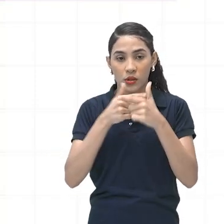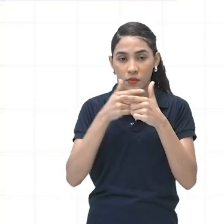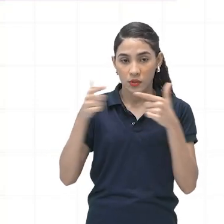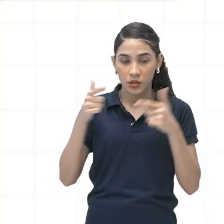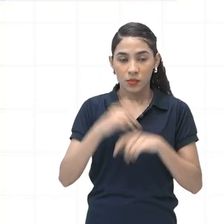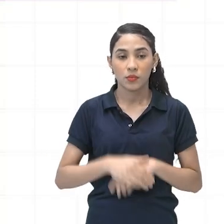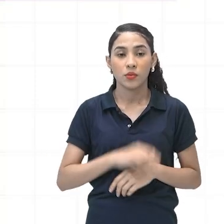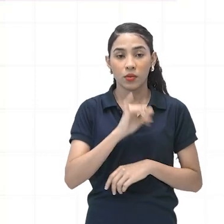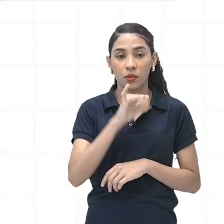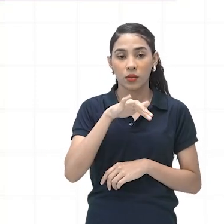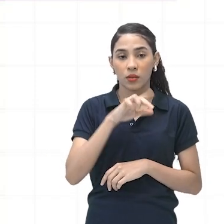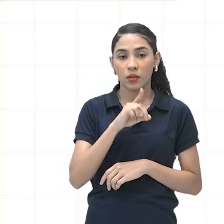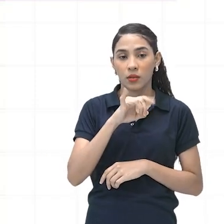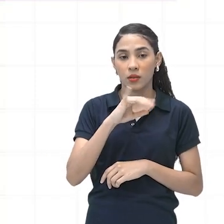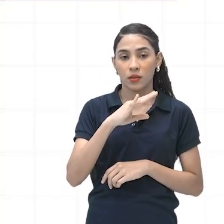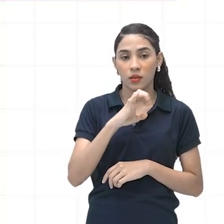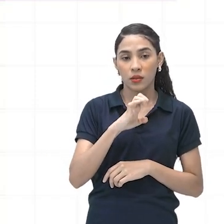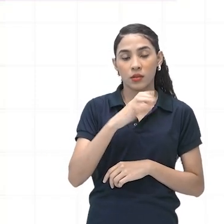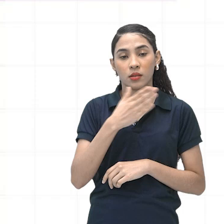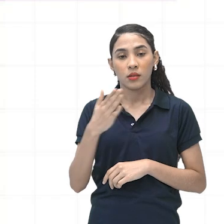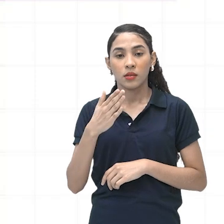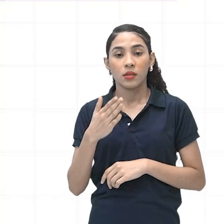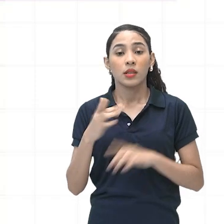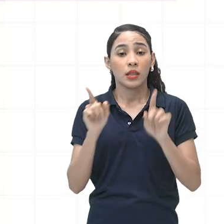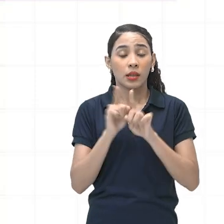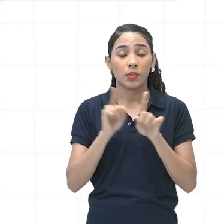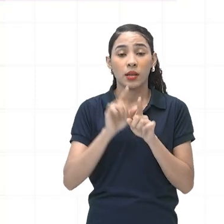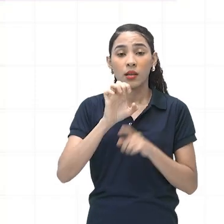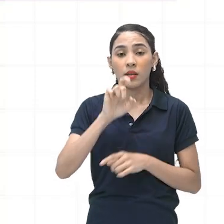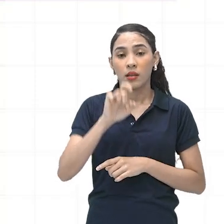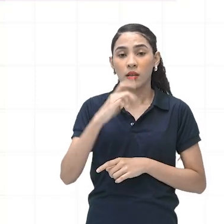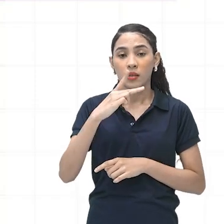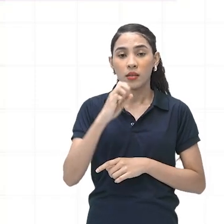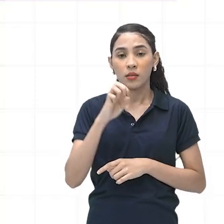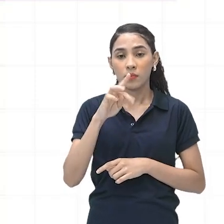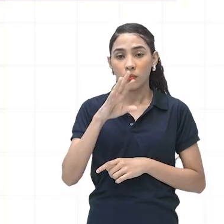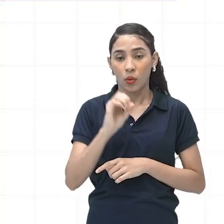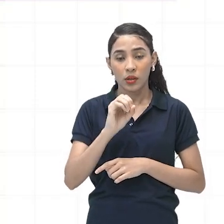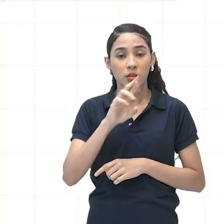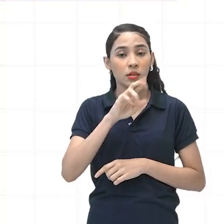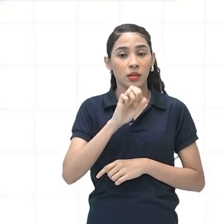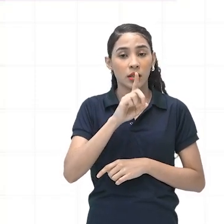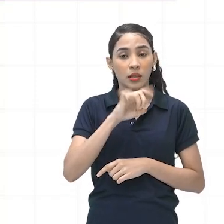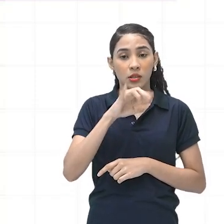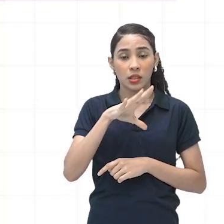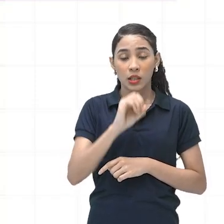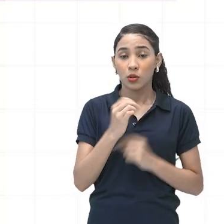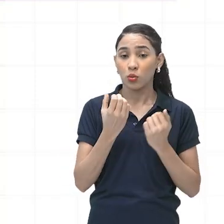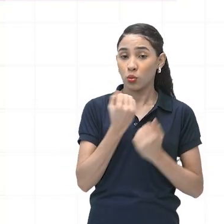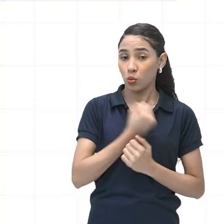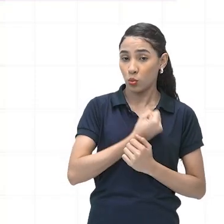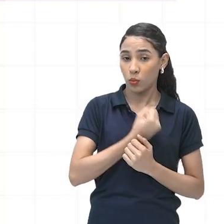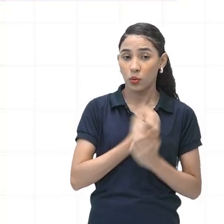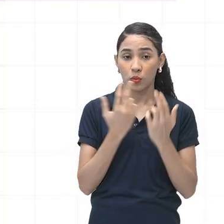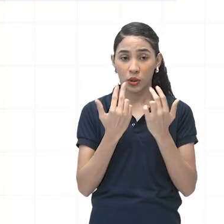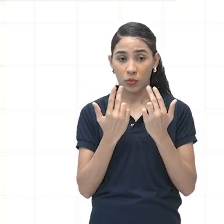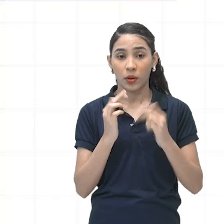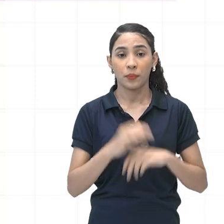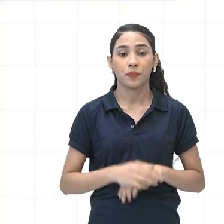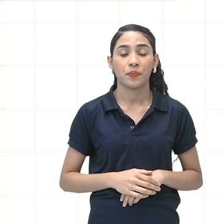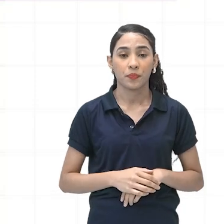dividimos o índice do radical e o expoente do radicando pelo mesmo número, opa, marca aí,